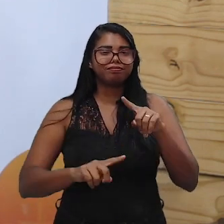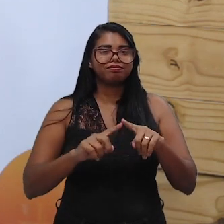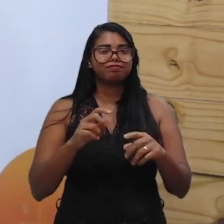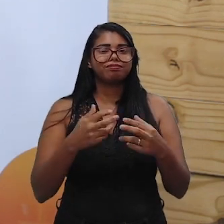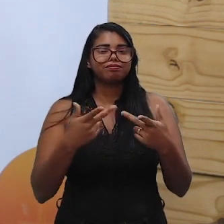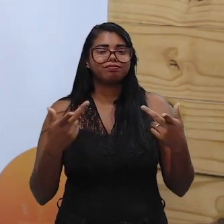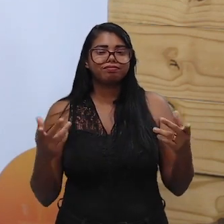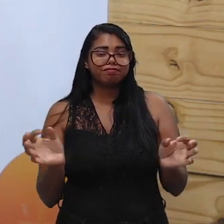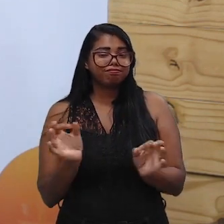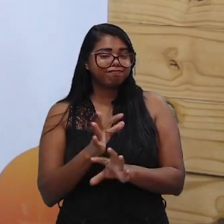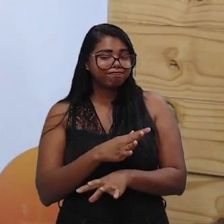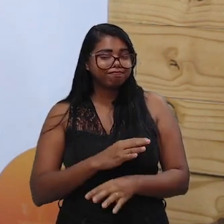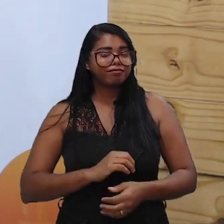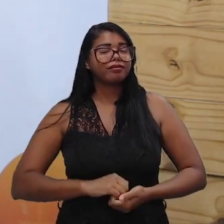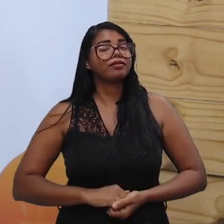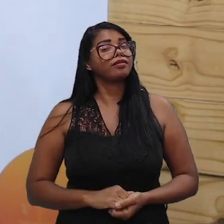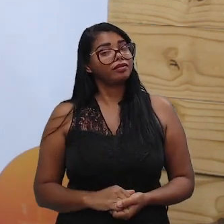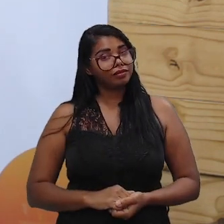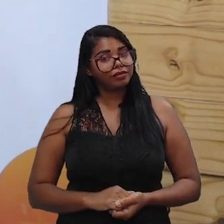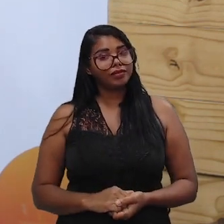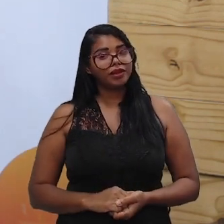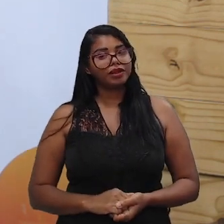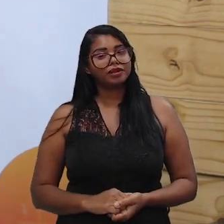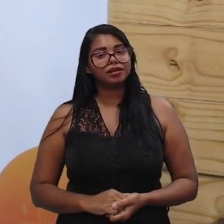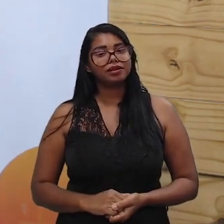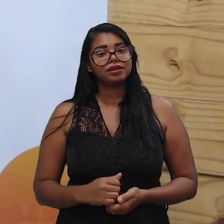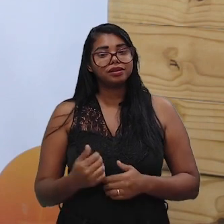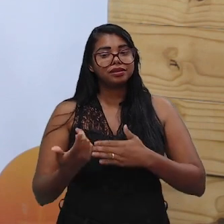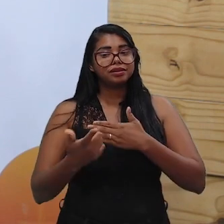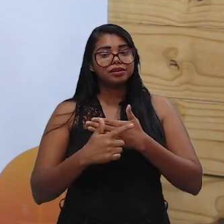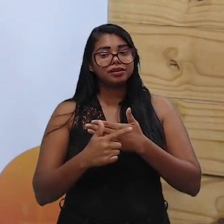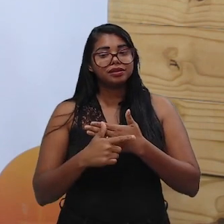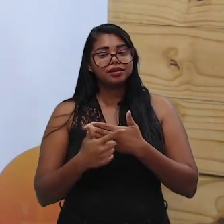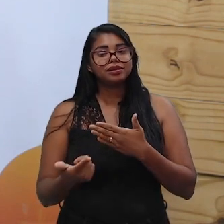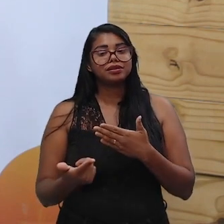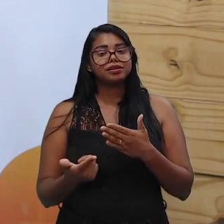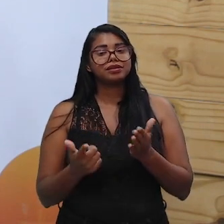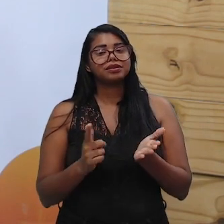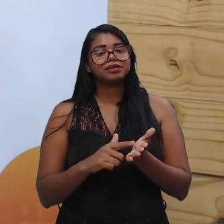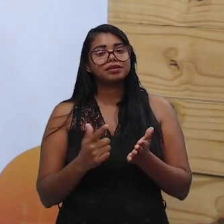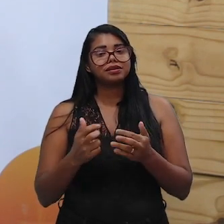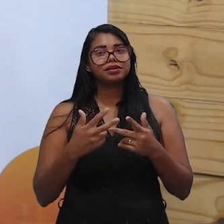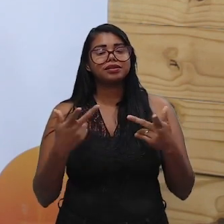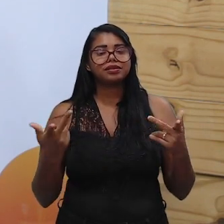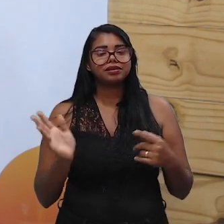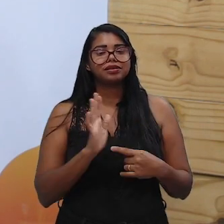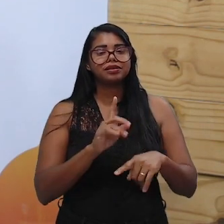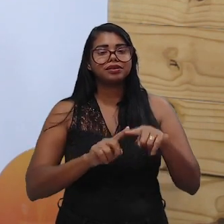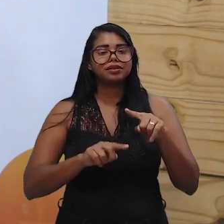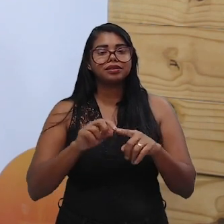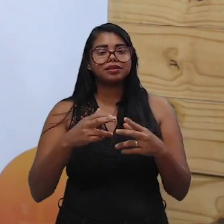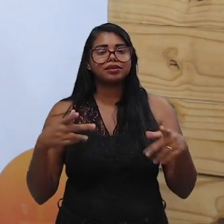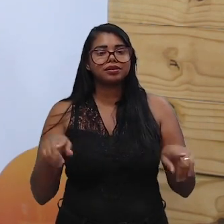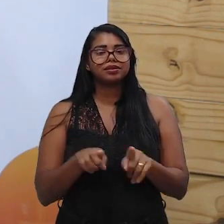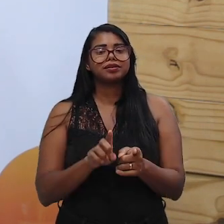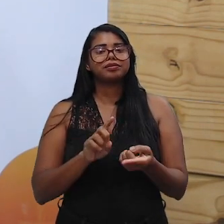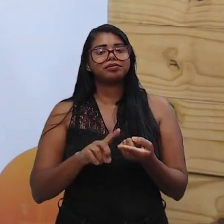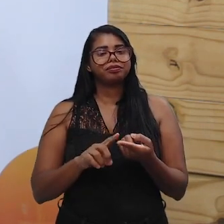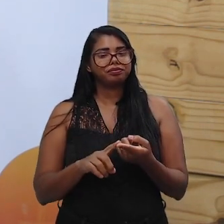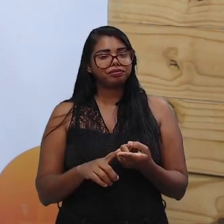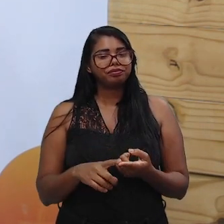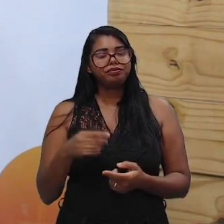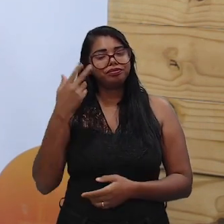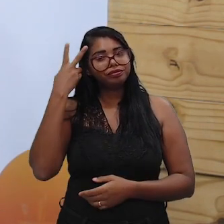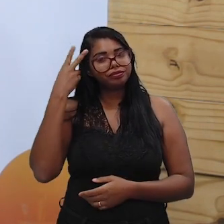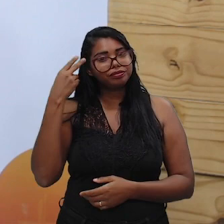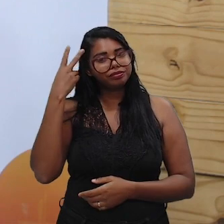se acabam, né? Então, a gente está falando de papel, a gente está falando de materiais perecíveis. Então, assim, é natural